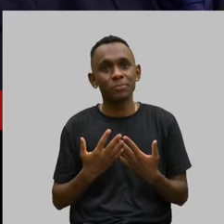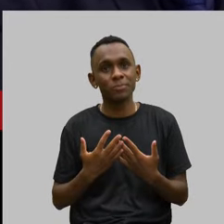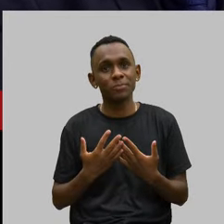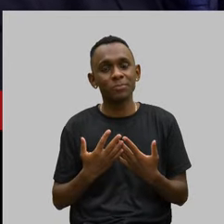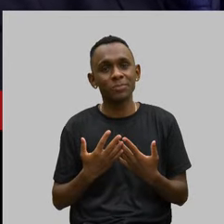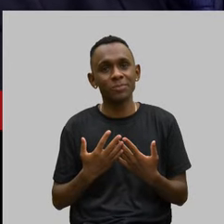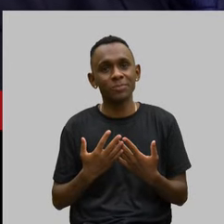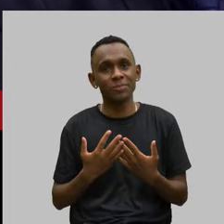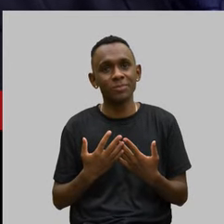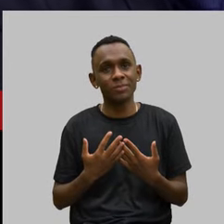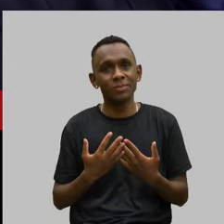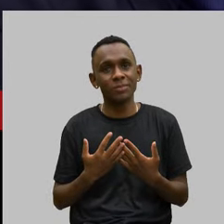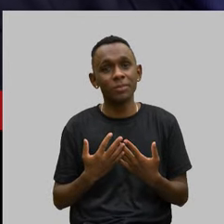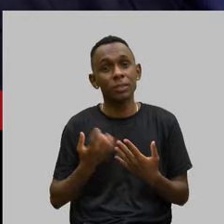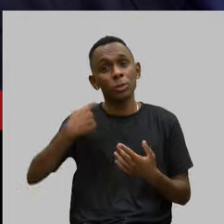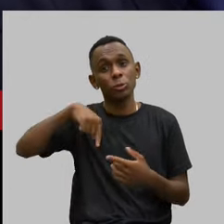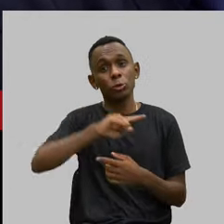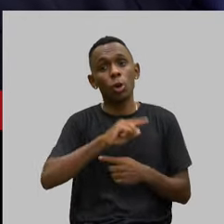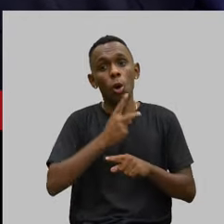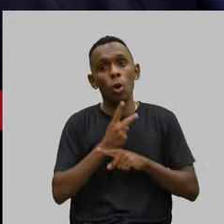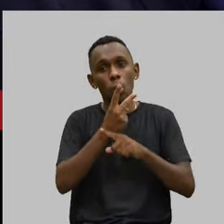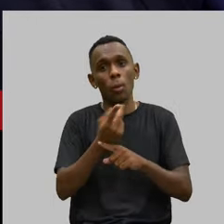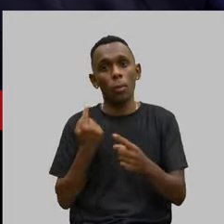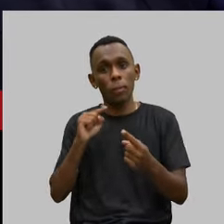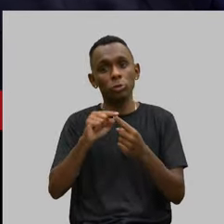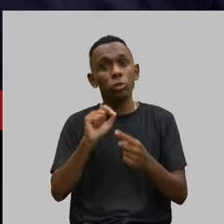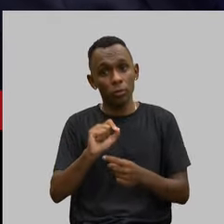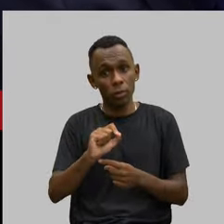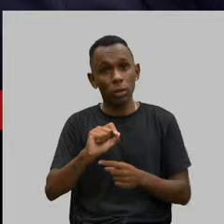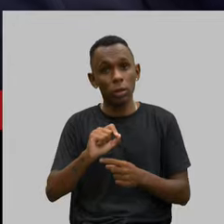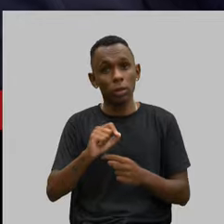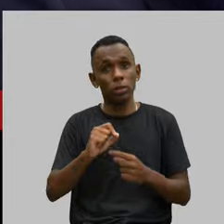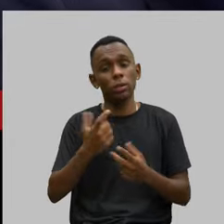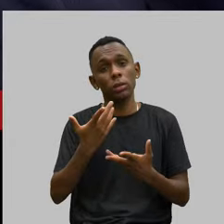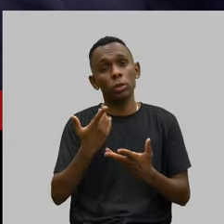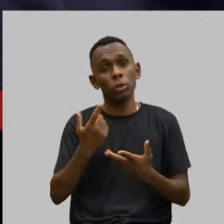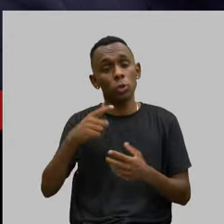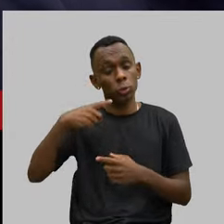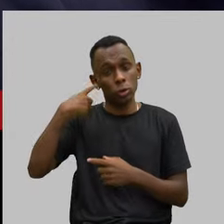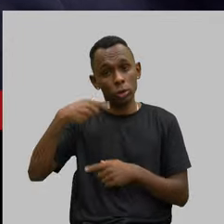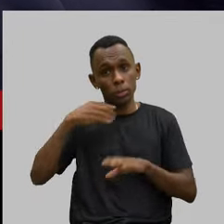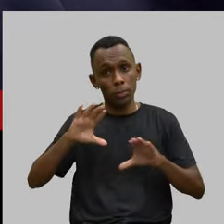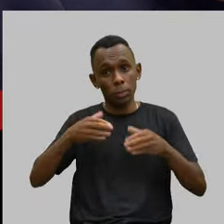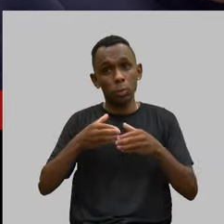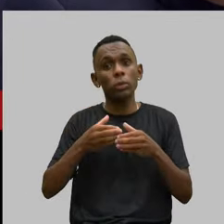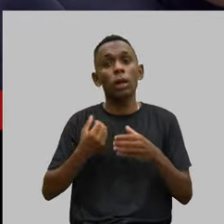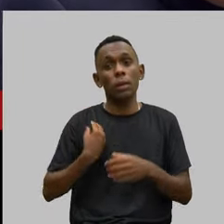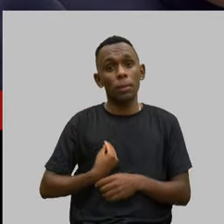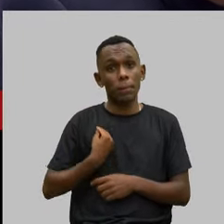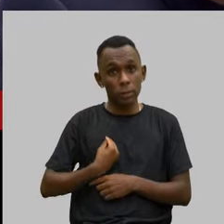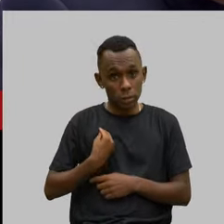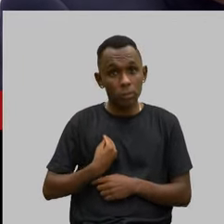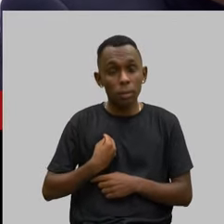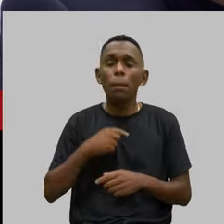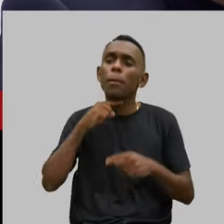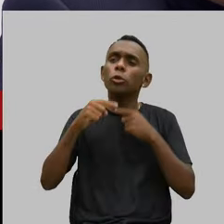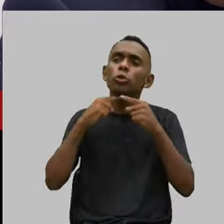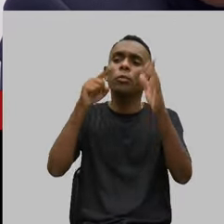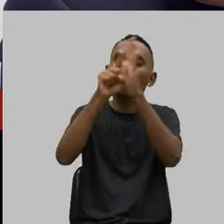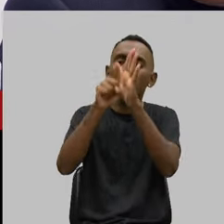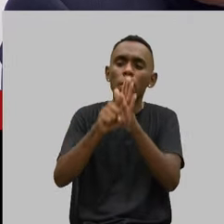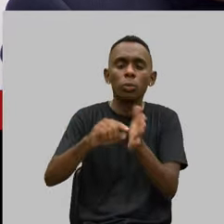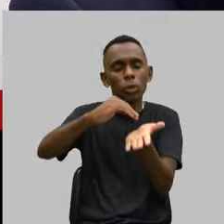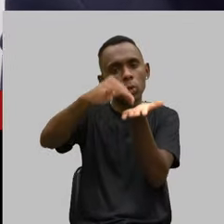eh e a gente busca num Assembleia fiscaliza que os deputados estejam presentes para fazer Os questionamentos a